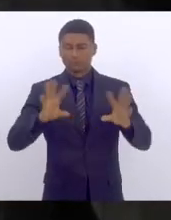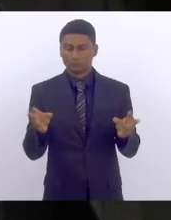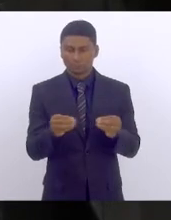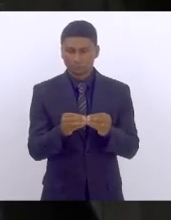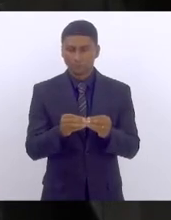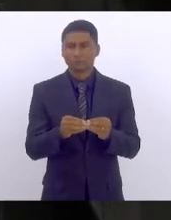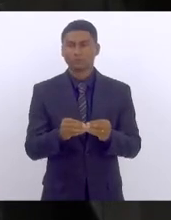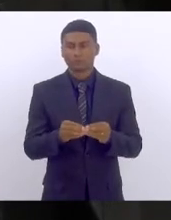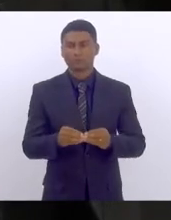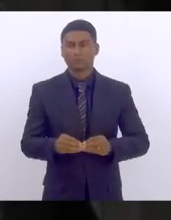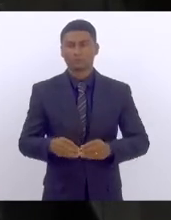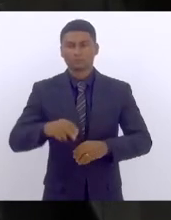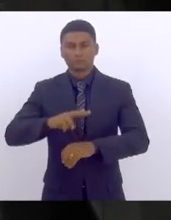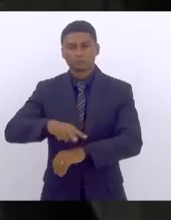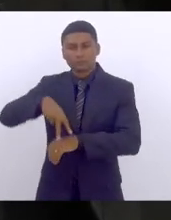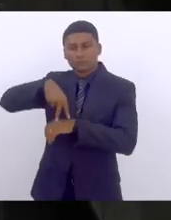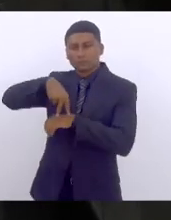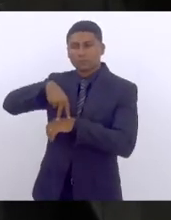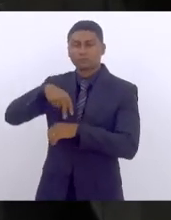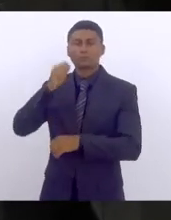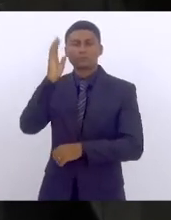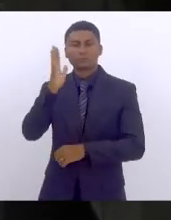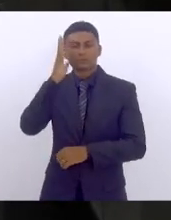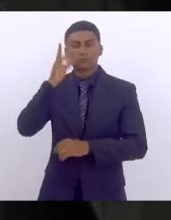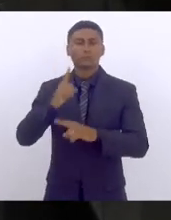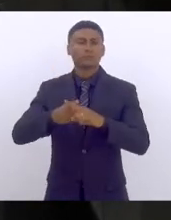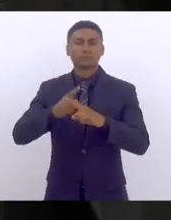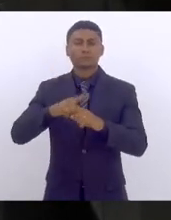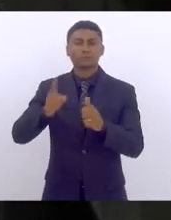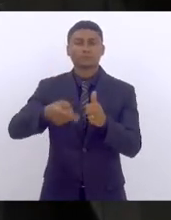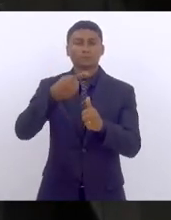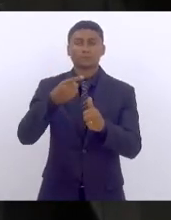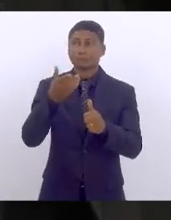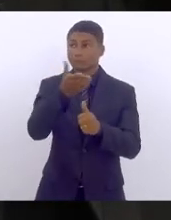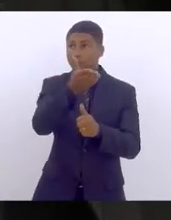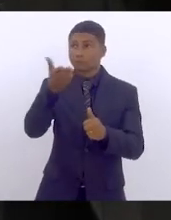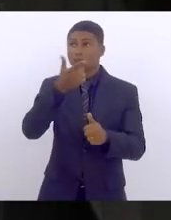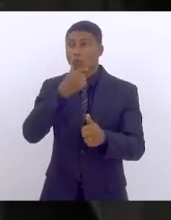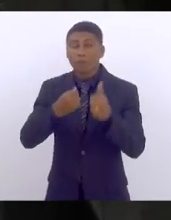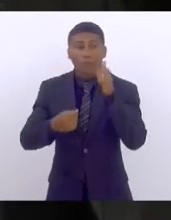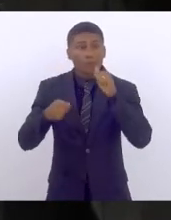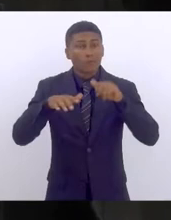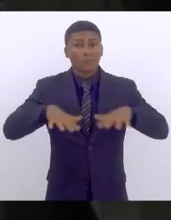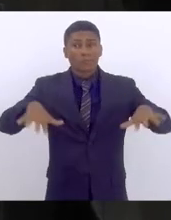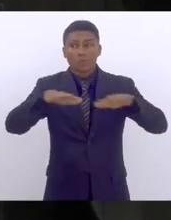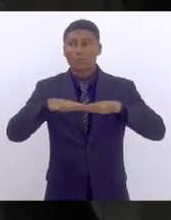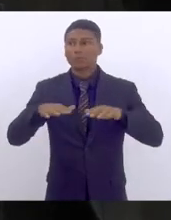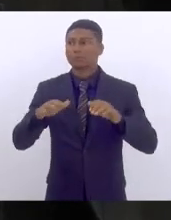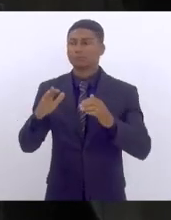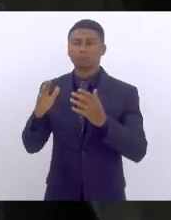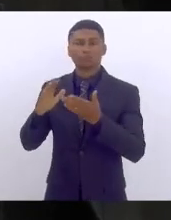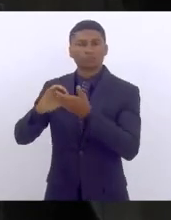não queria deixar de usar a tribuna, em primeiro lugar, para cumprimentar vocês, homens e mulheres,